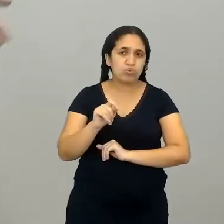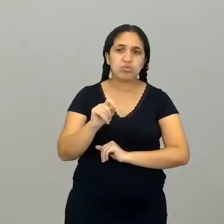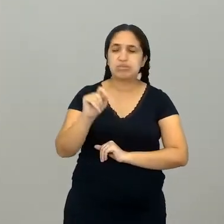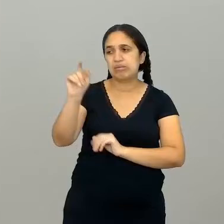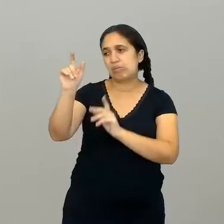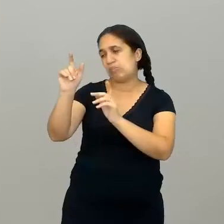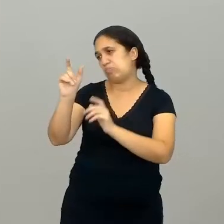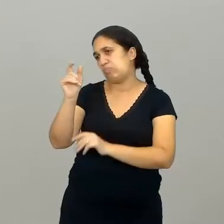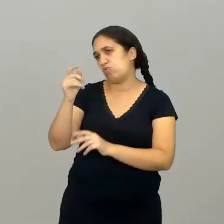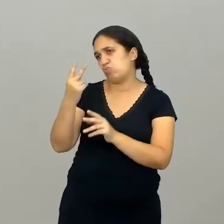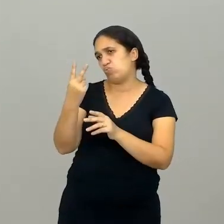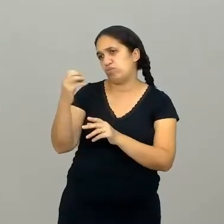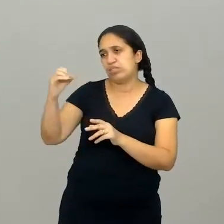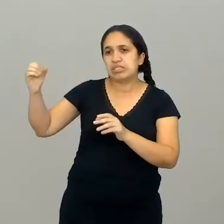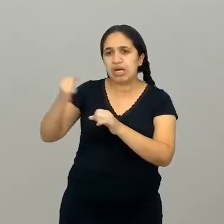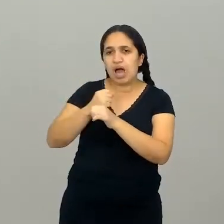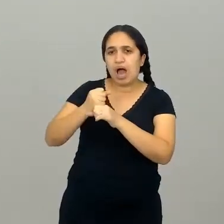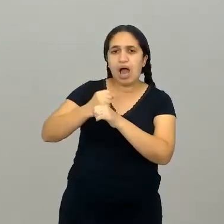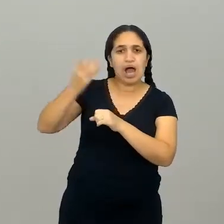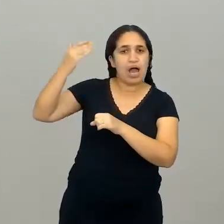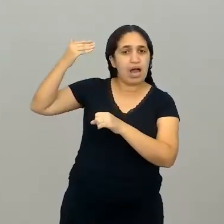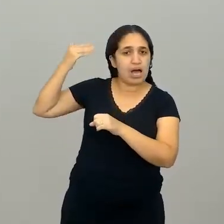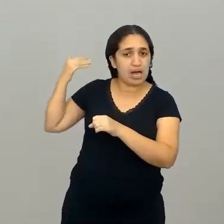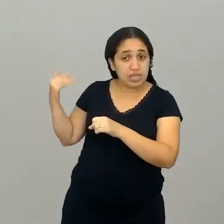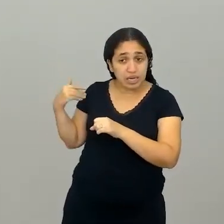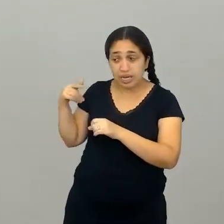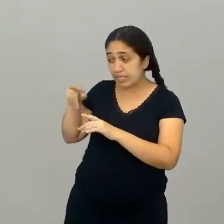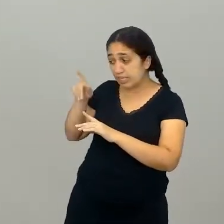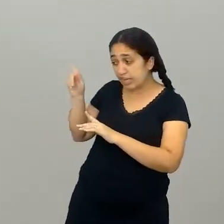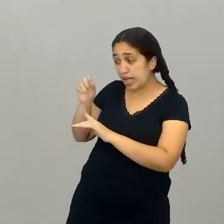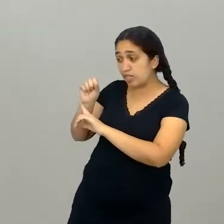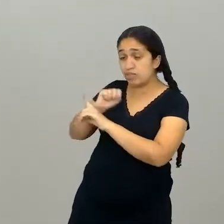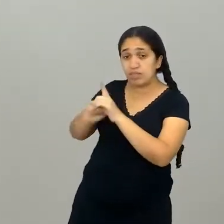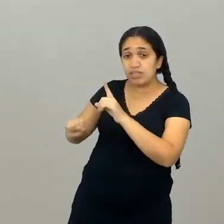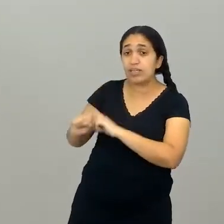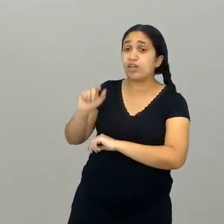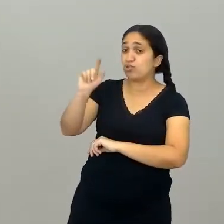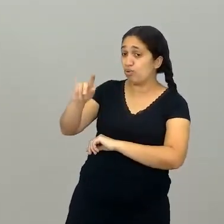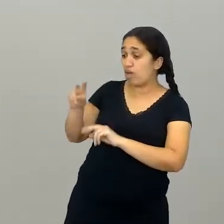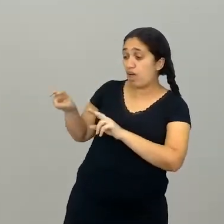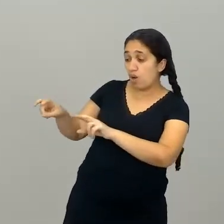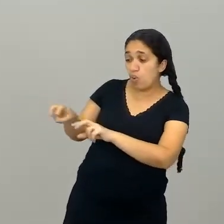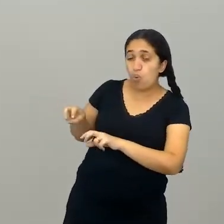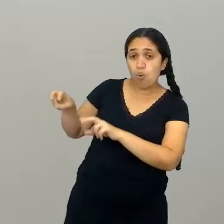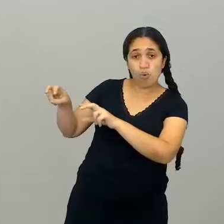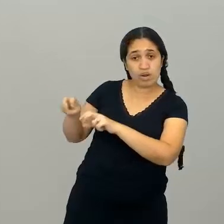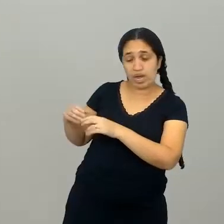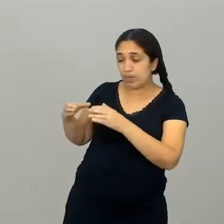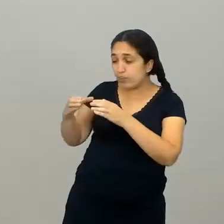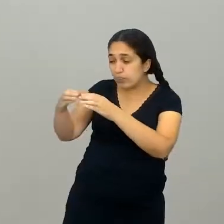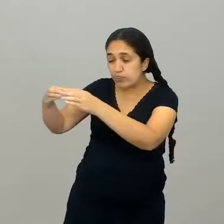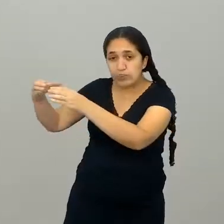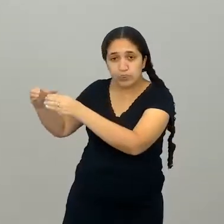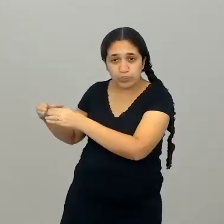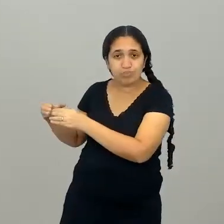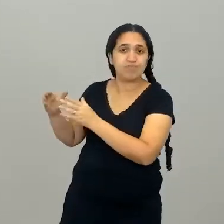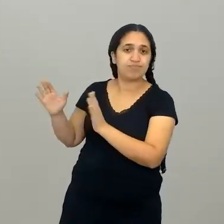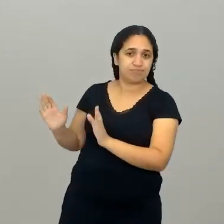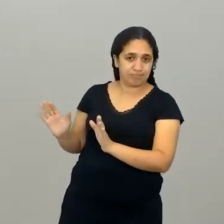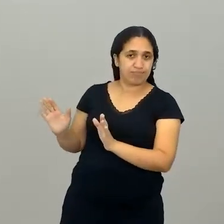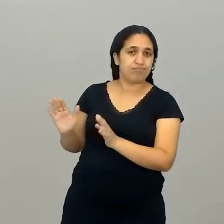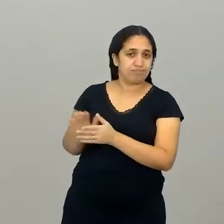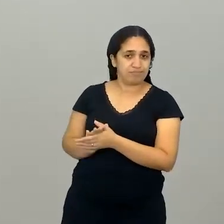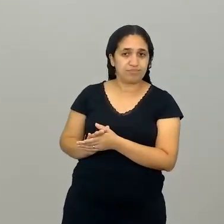150, 200 anos atrás, a gente ia perceber que as sociedades eram rurais, locais e quase sempre